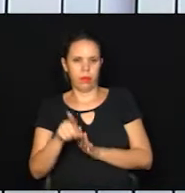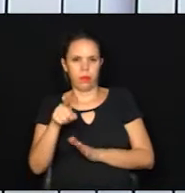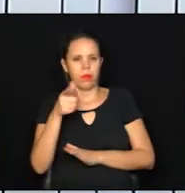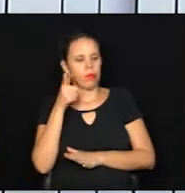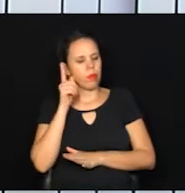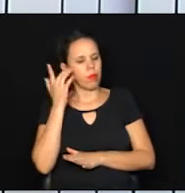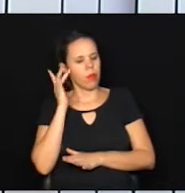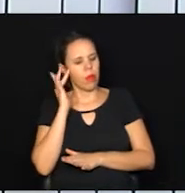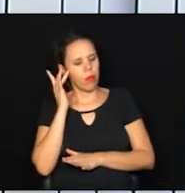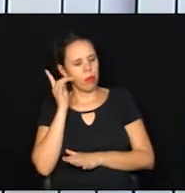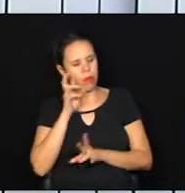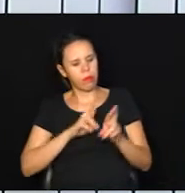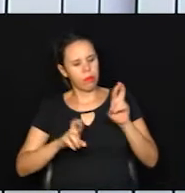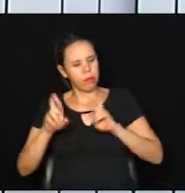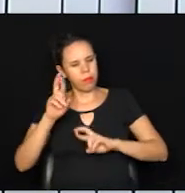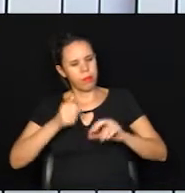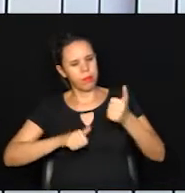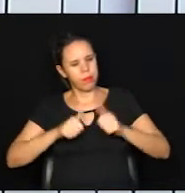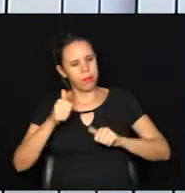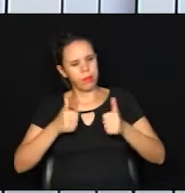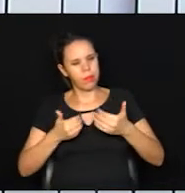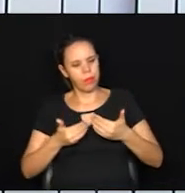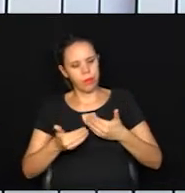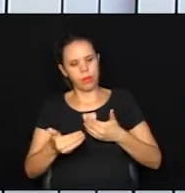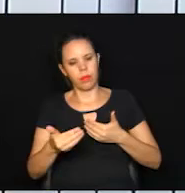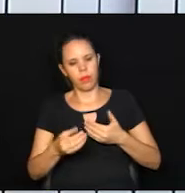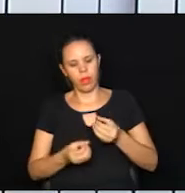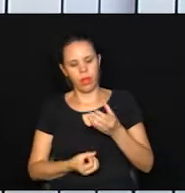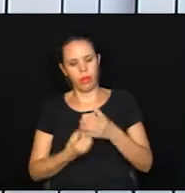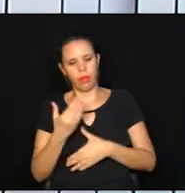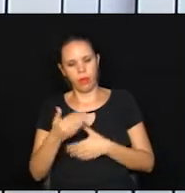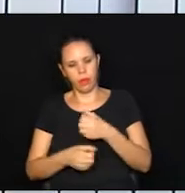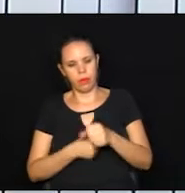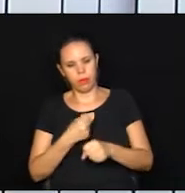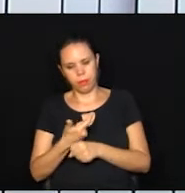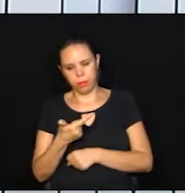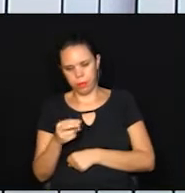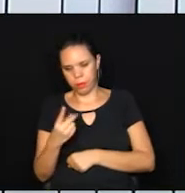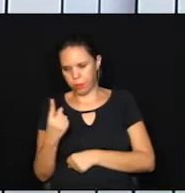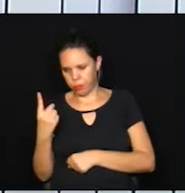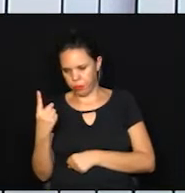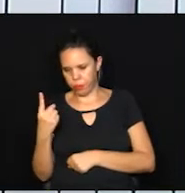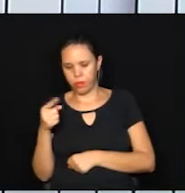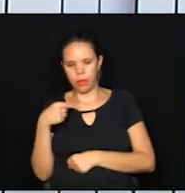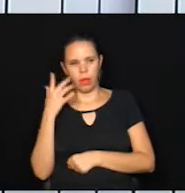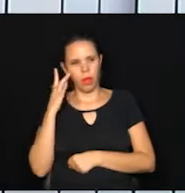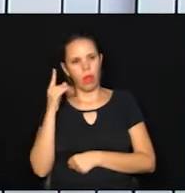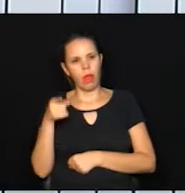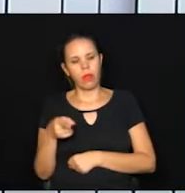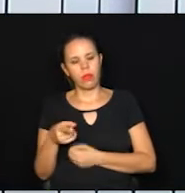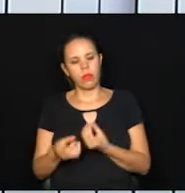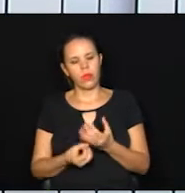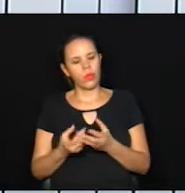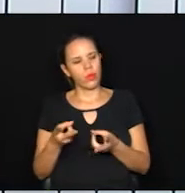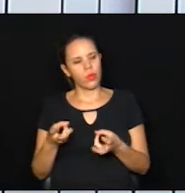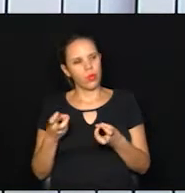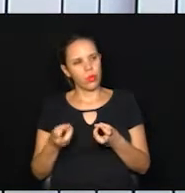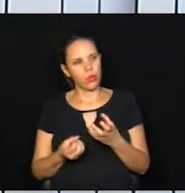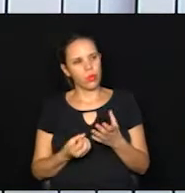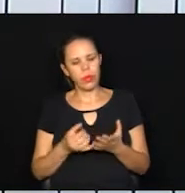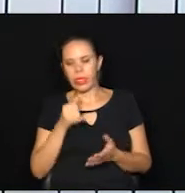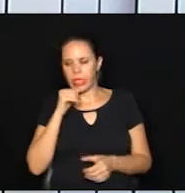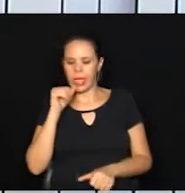consegue fazer uma análise ou uma previsão de como vai ser este ano de 2021? Você consegue enxergar